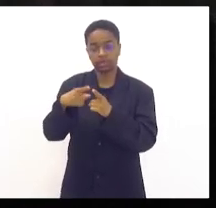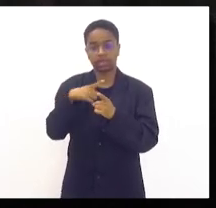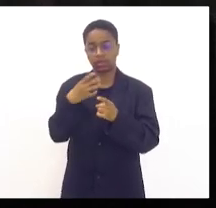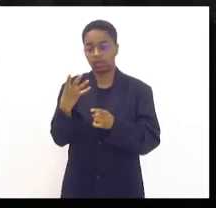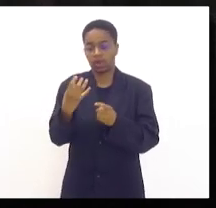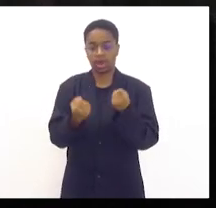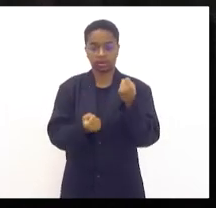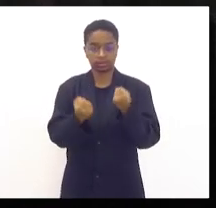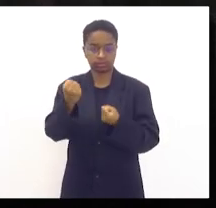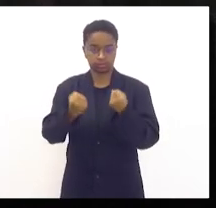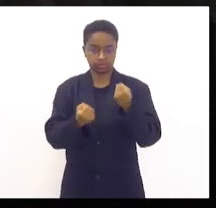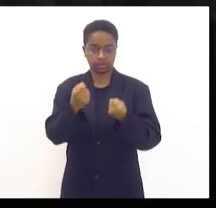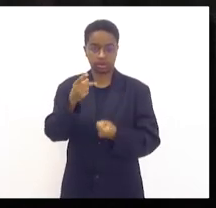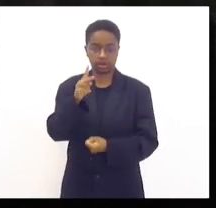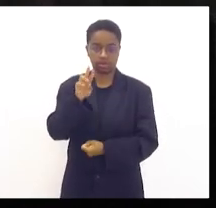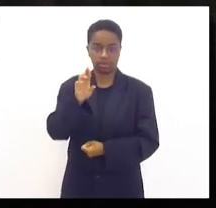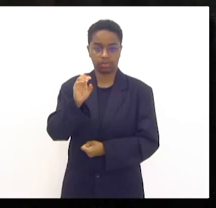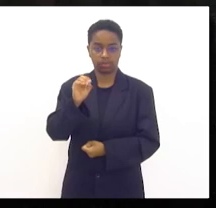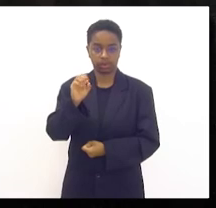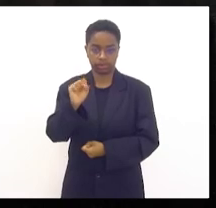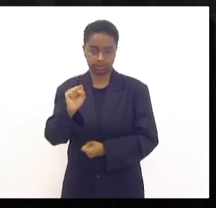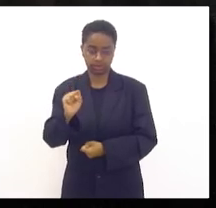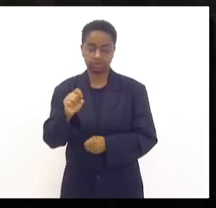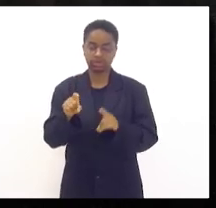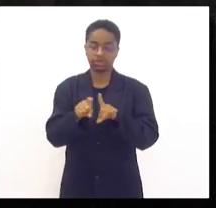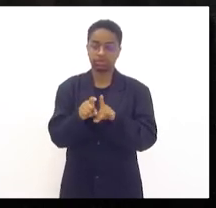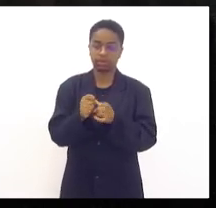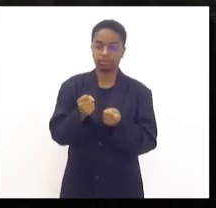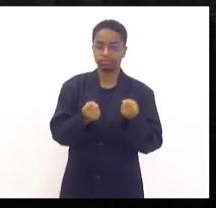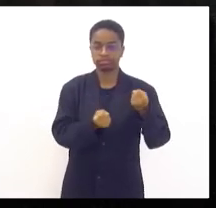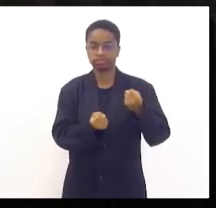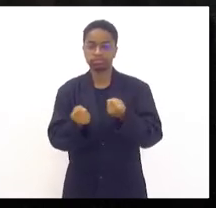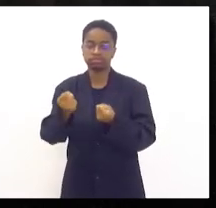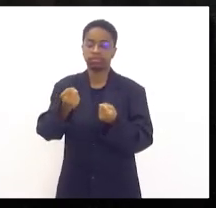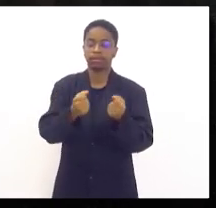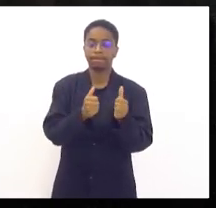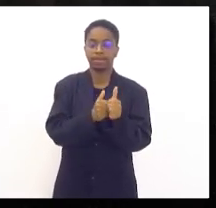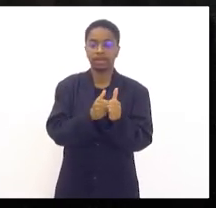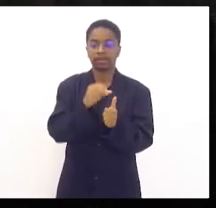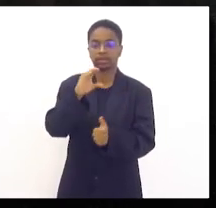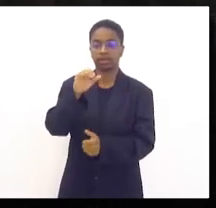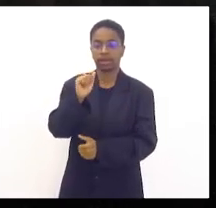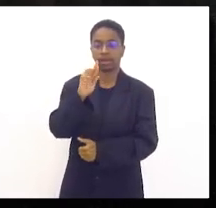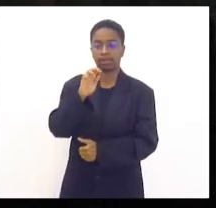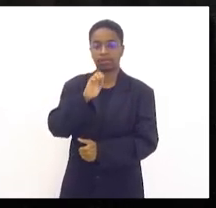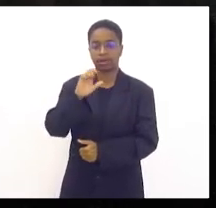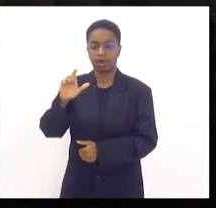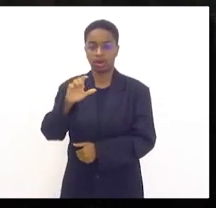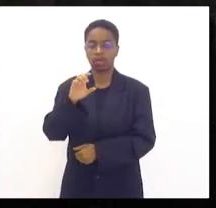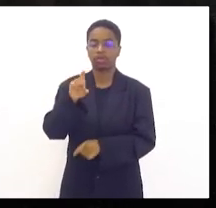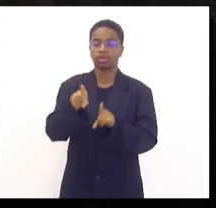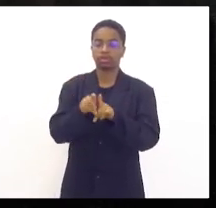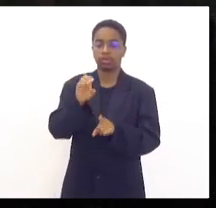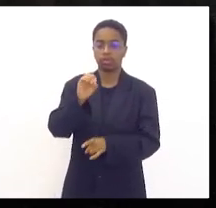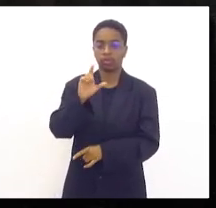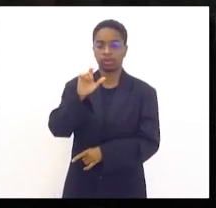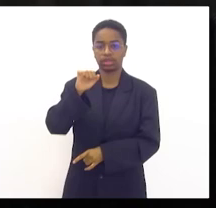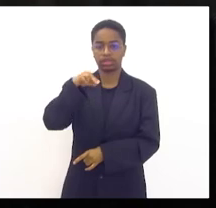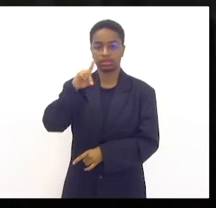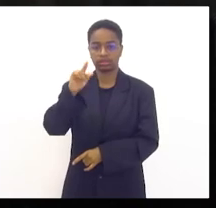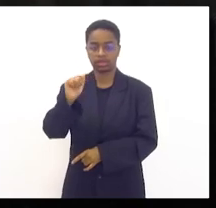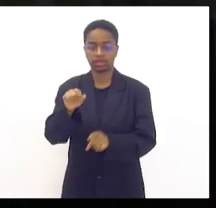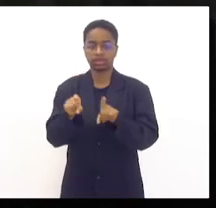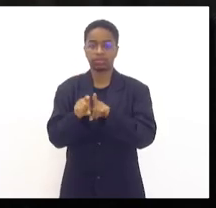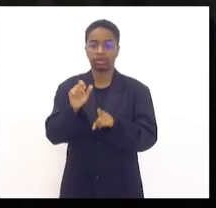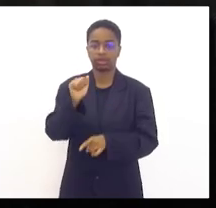viaturas do PROEX e está fazendo um cinturão ali em volta do bairro do Cabral, de Olinda, da entrada ali, né, de Anchieta para Nilópolis,